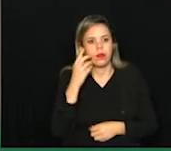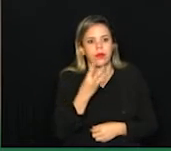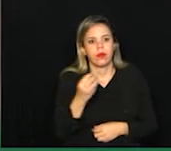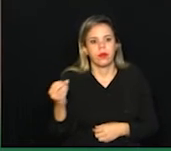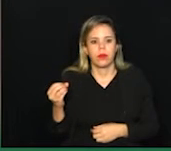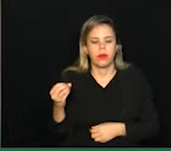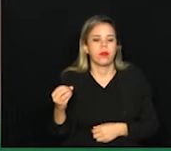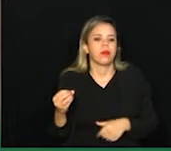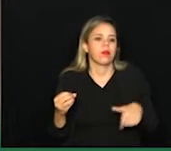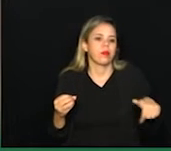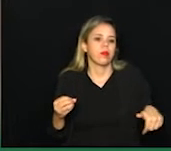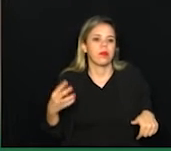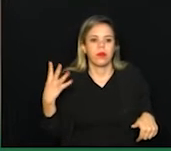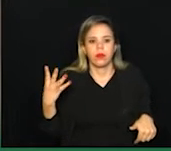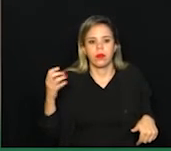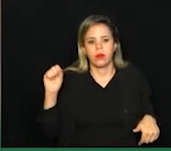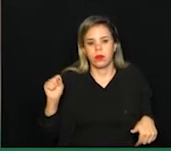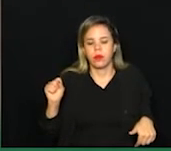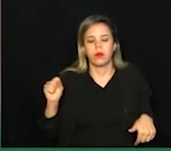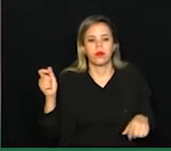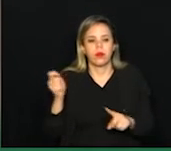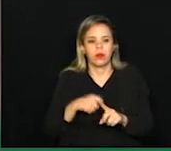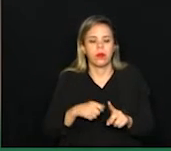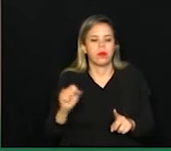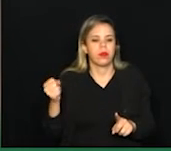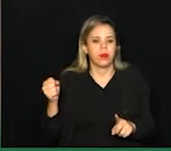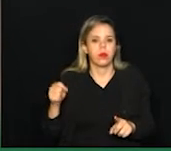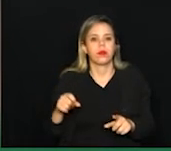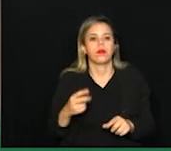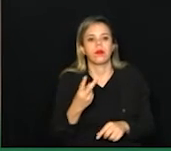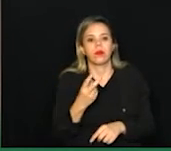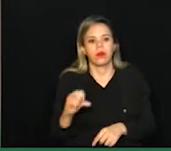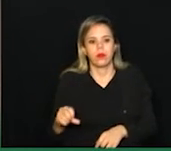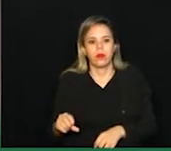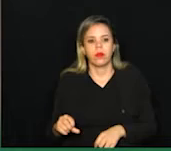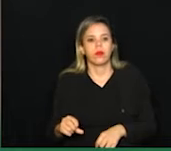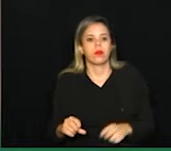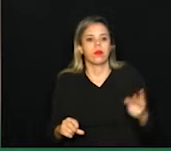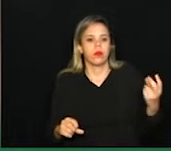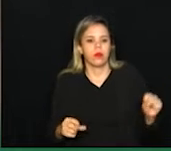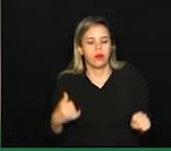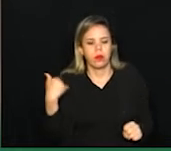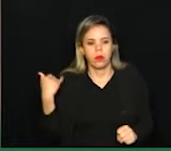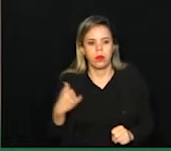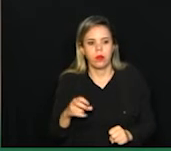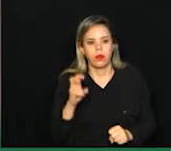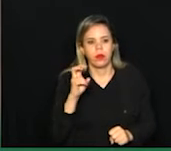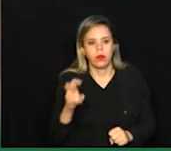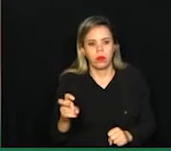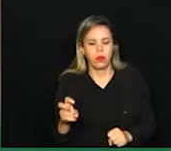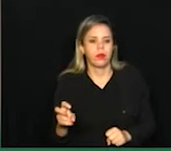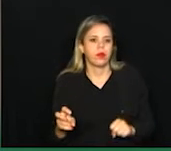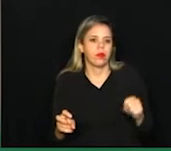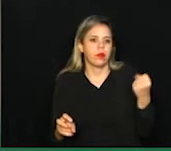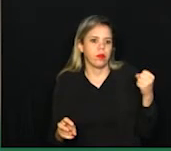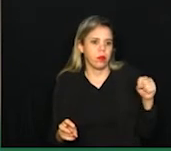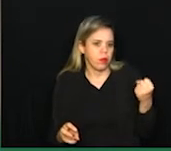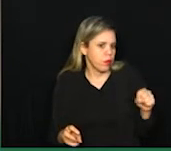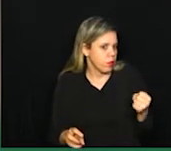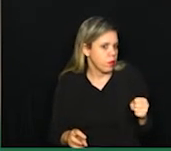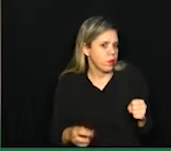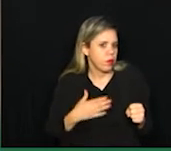a 4/8, vacinaremos então de 28 e 29 anos. No dia 5/8 a 9/8,